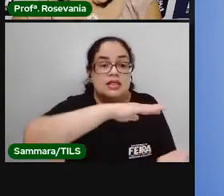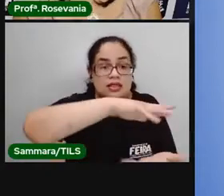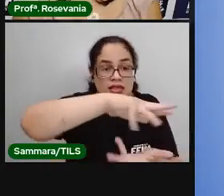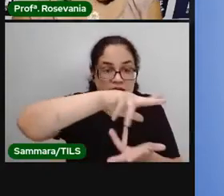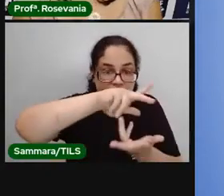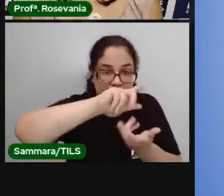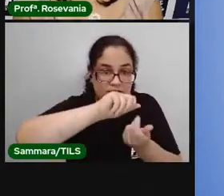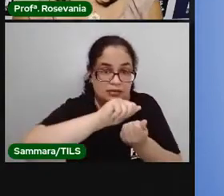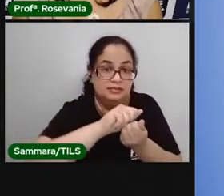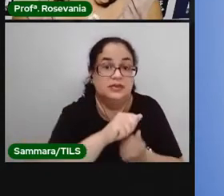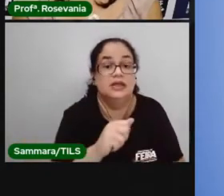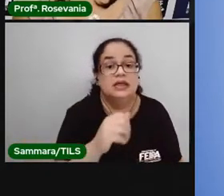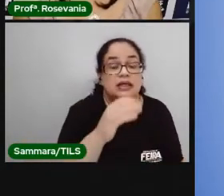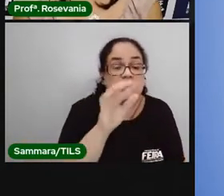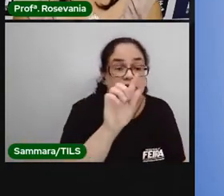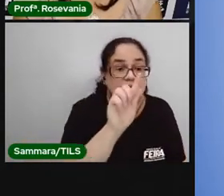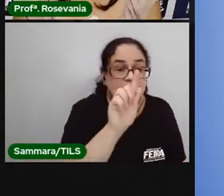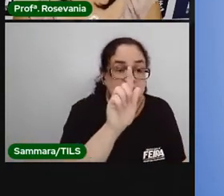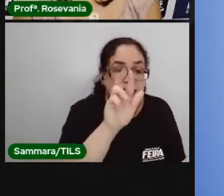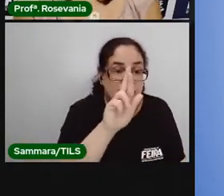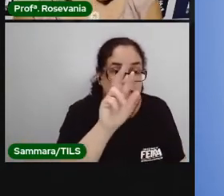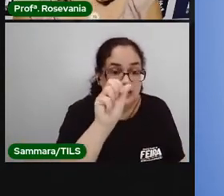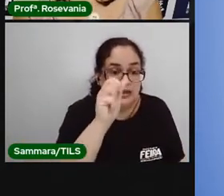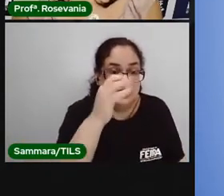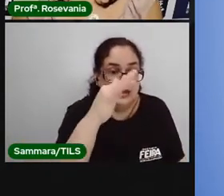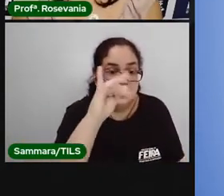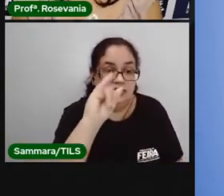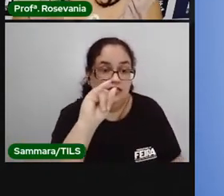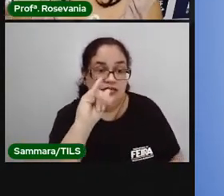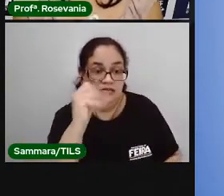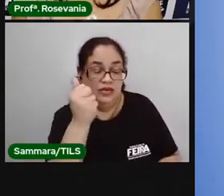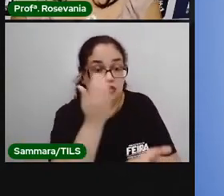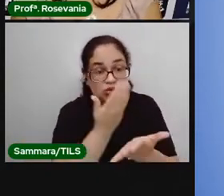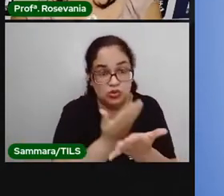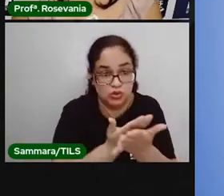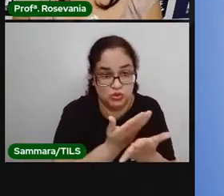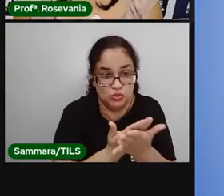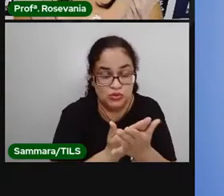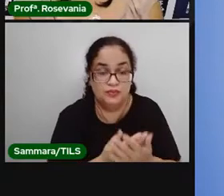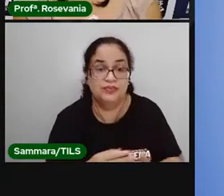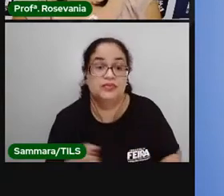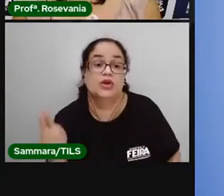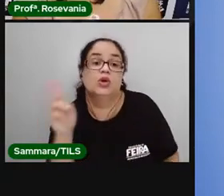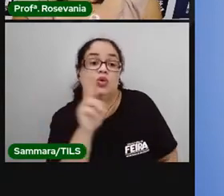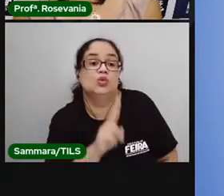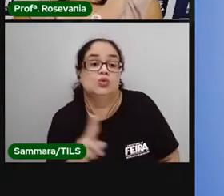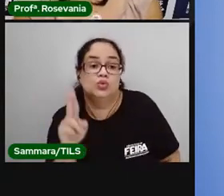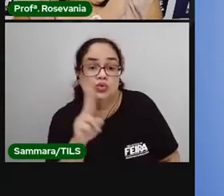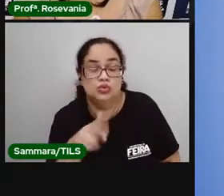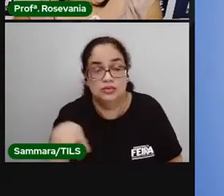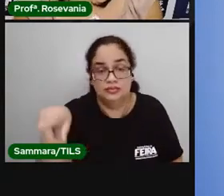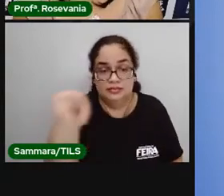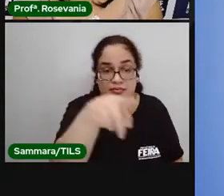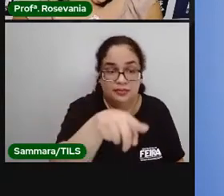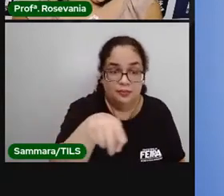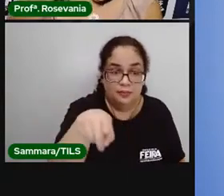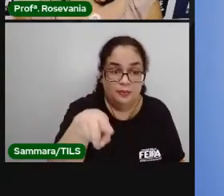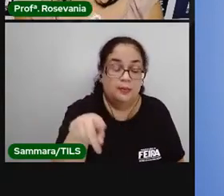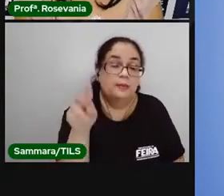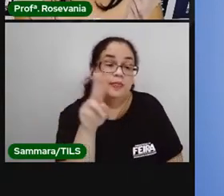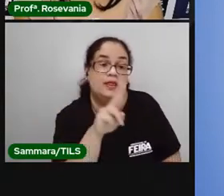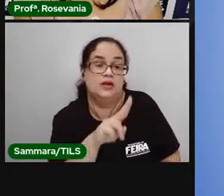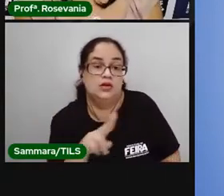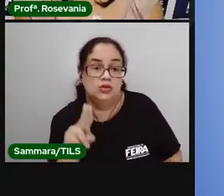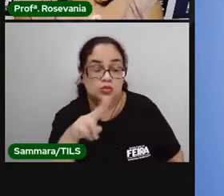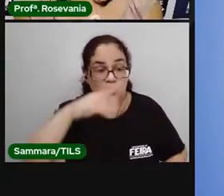da terra. E para que ela faça esse estudo, né, ela usa de diversos aparelhos, como vocês estão vendo aí. Ela usa